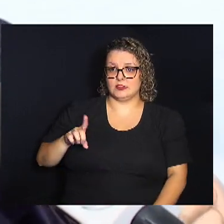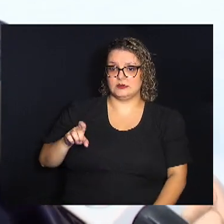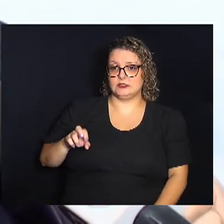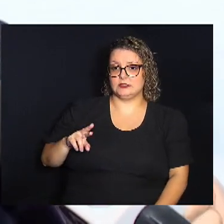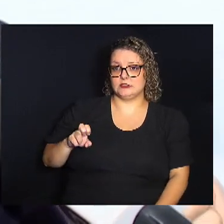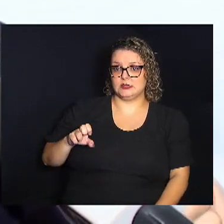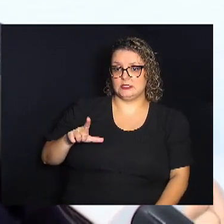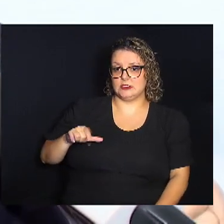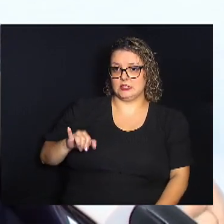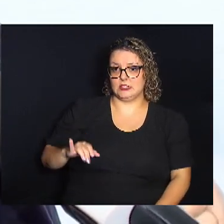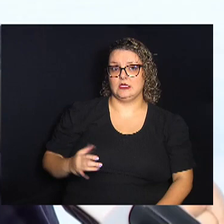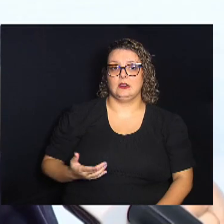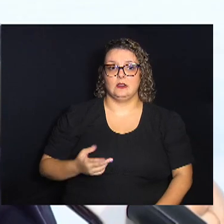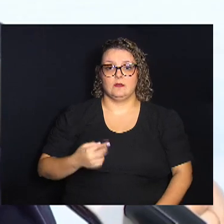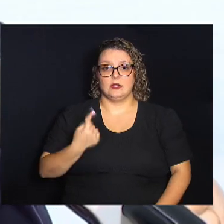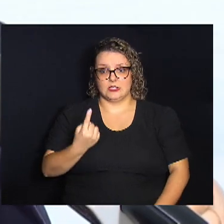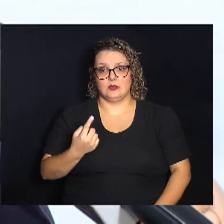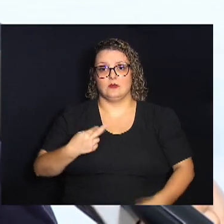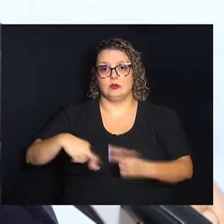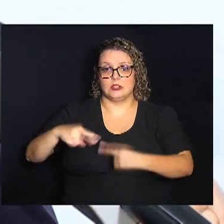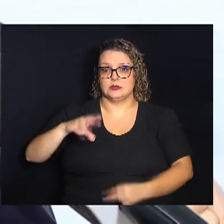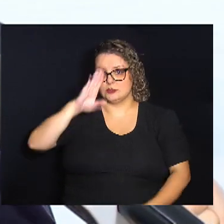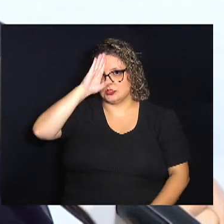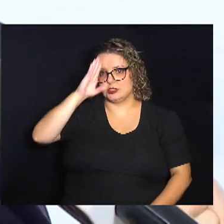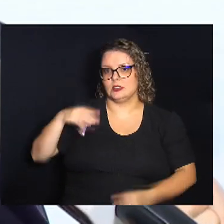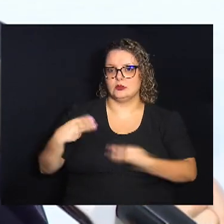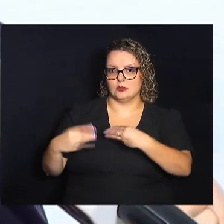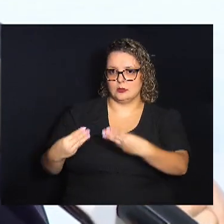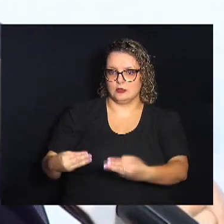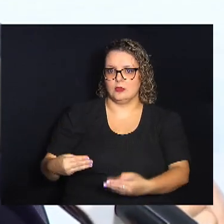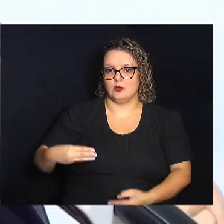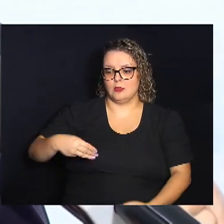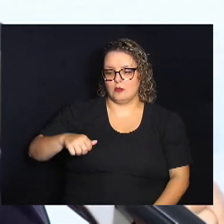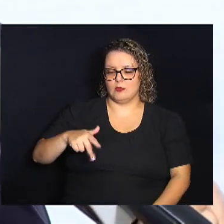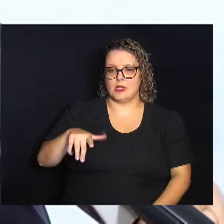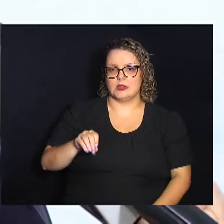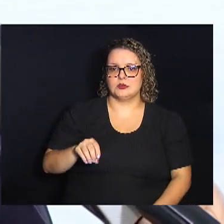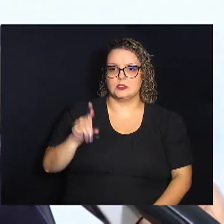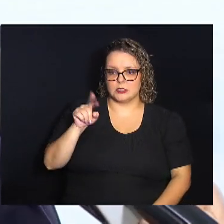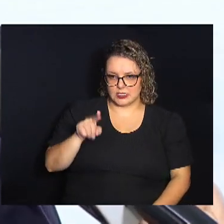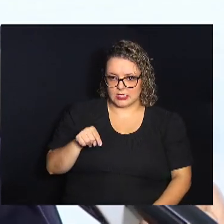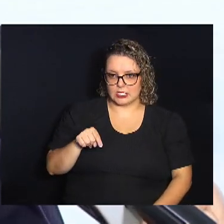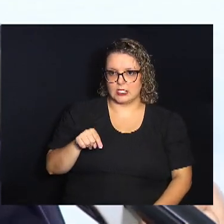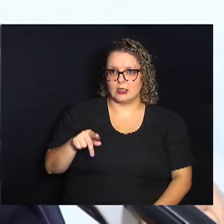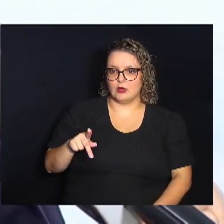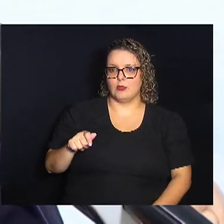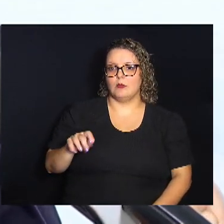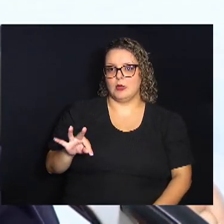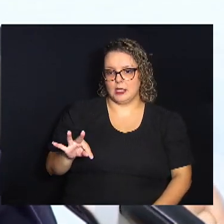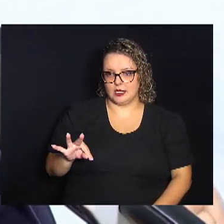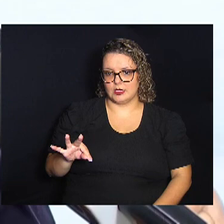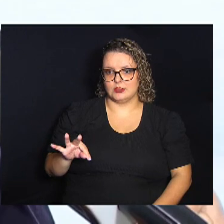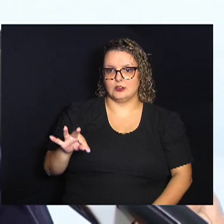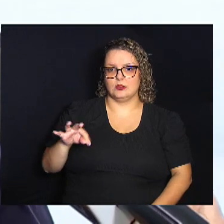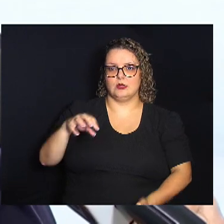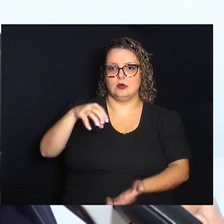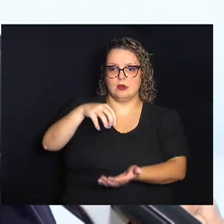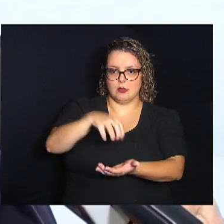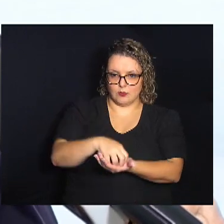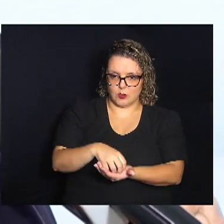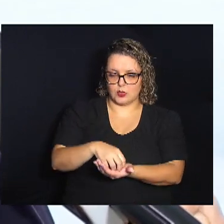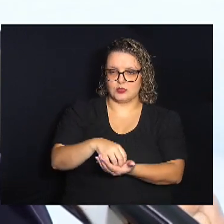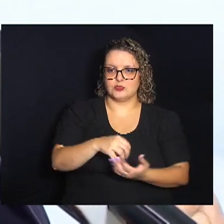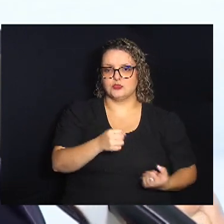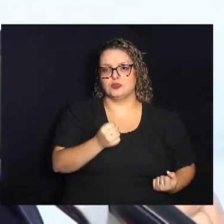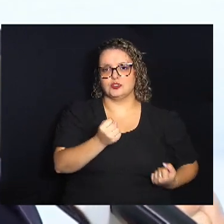relação direta com o Ministério do Márcio, que é ali onde fica o PAT, o Posto de Amparo ao Trabalhador,